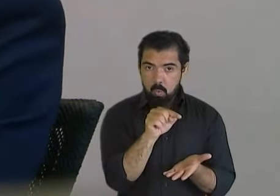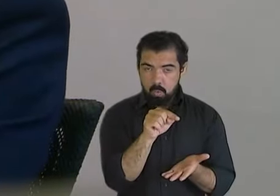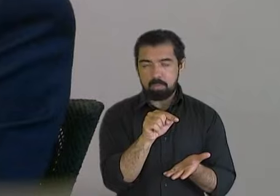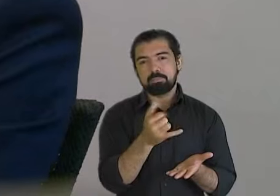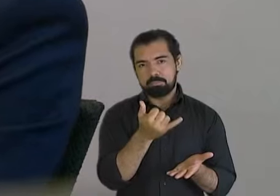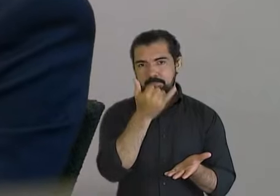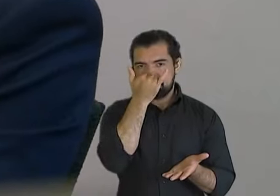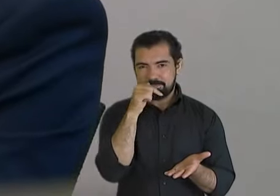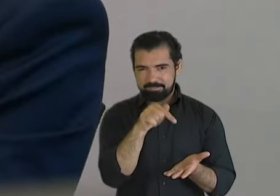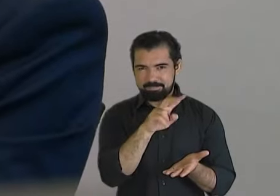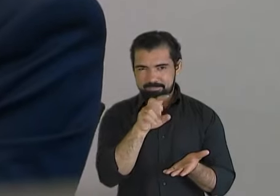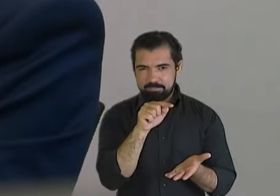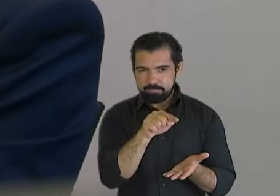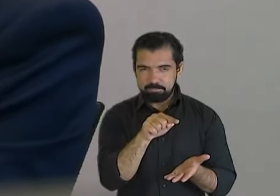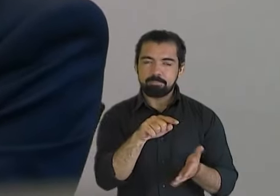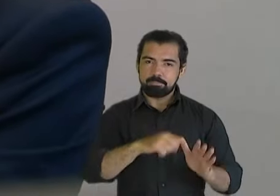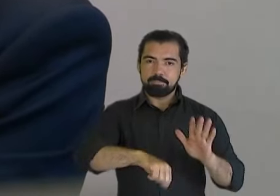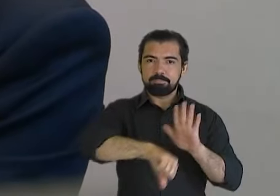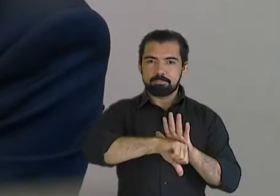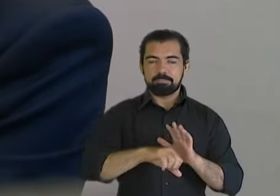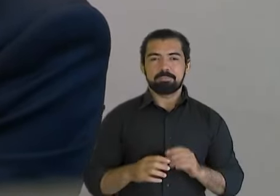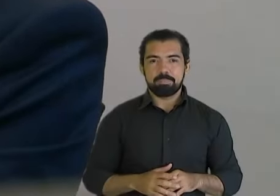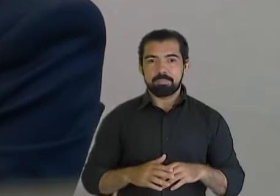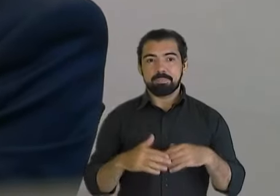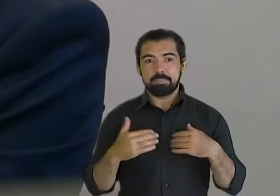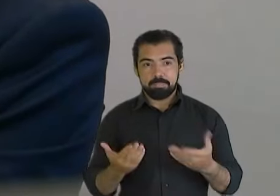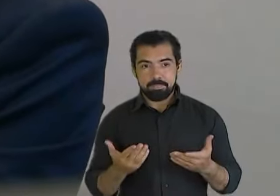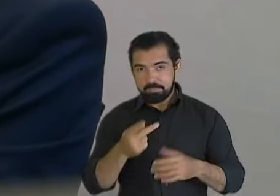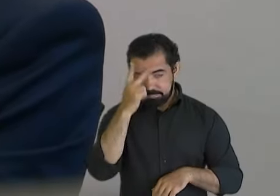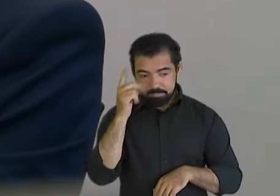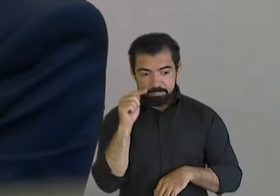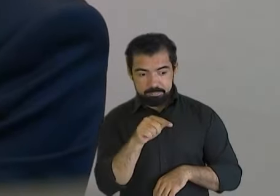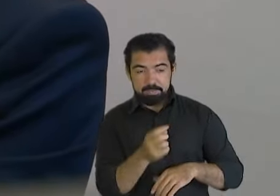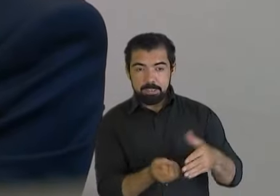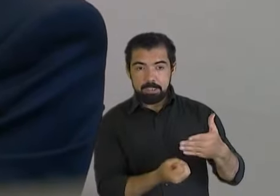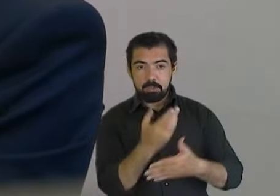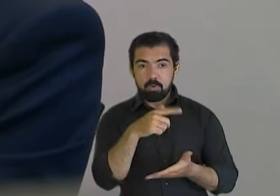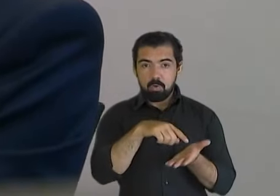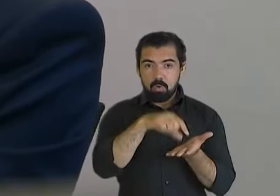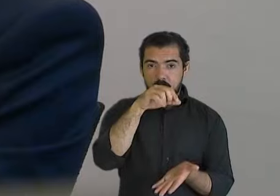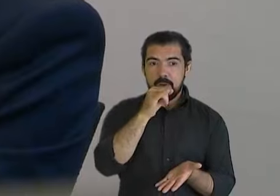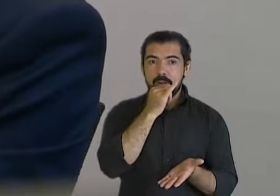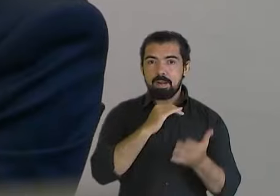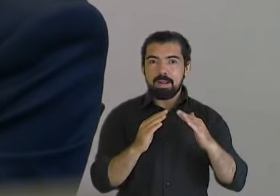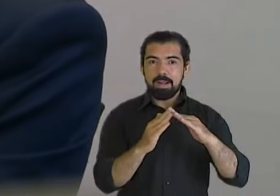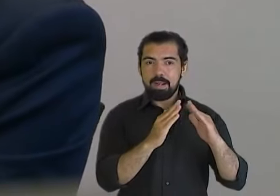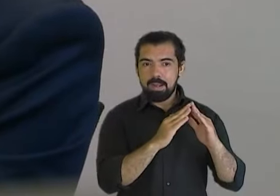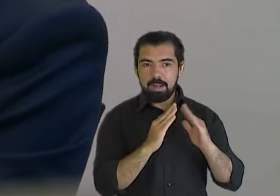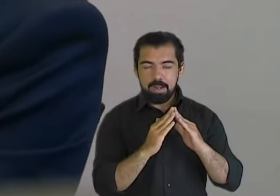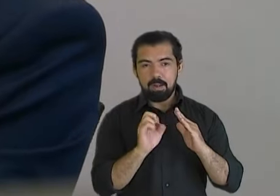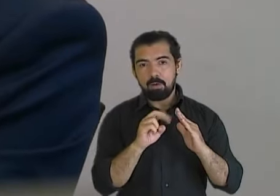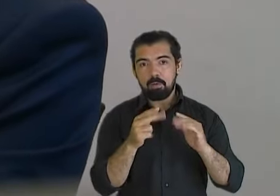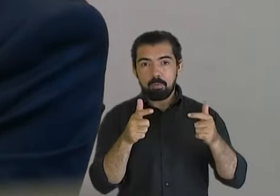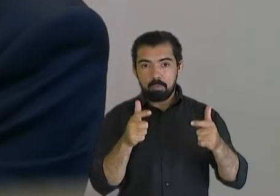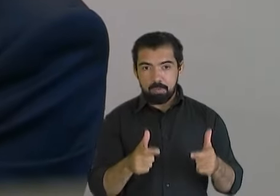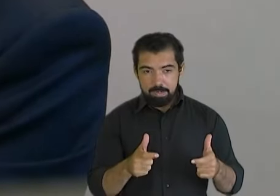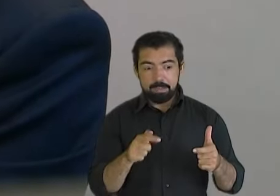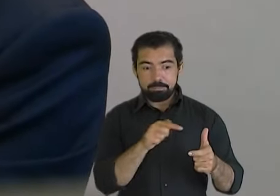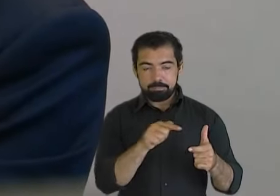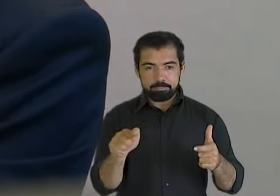aquelas pessoas que estabelecem os jogos. Então, por exemplo, se a gente pensar em casas, em locais físicos, ou